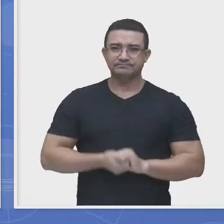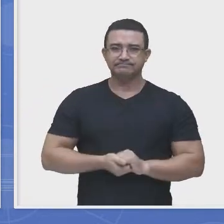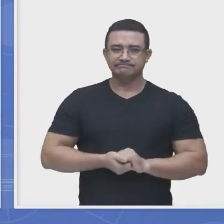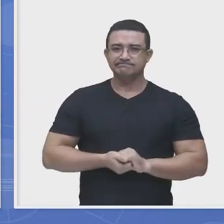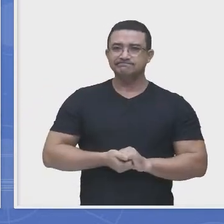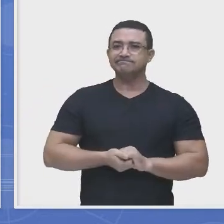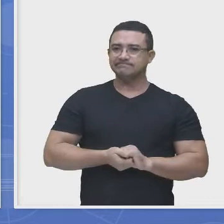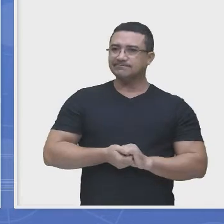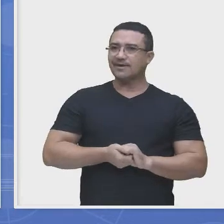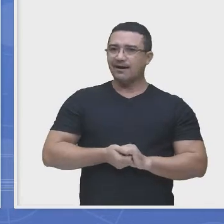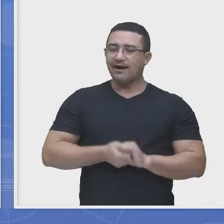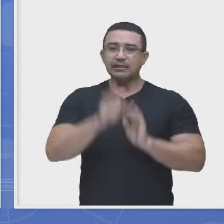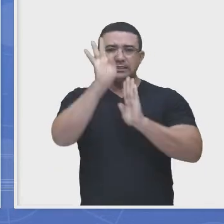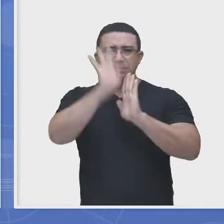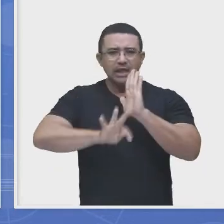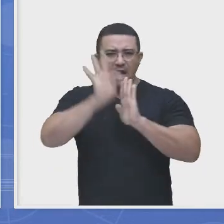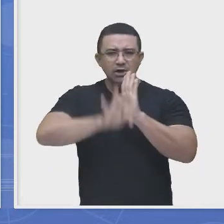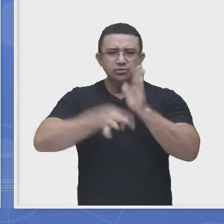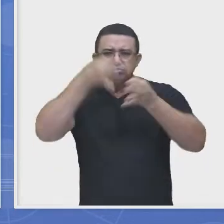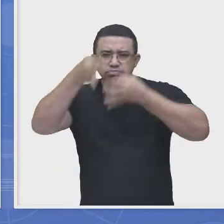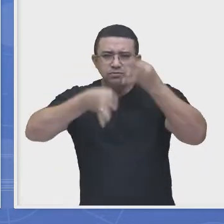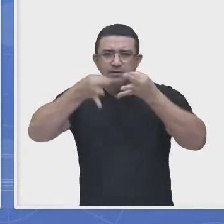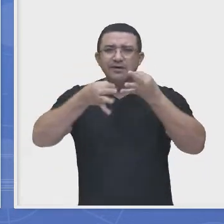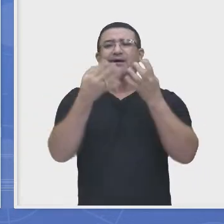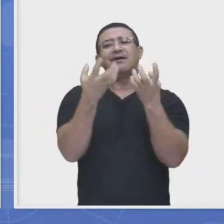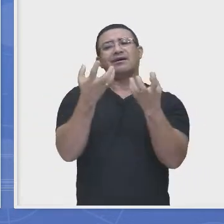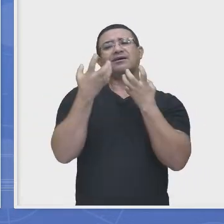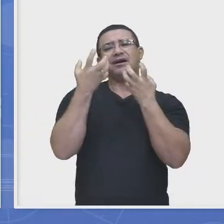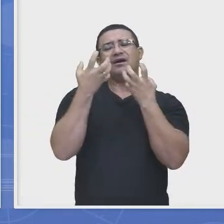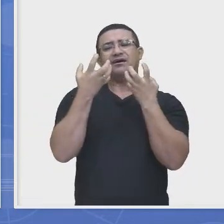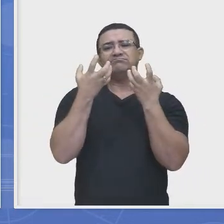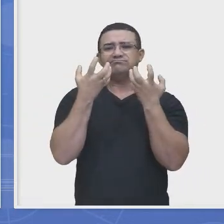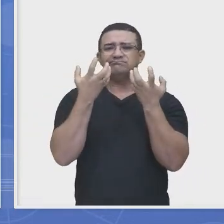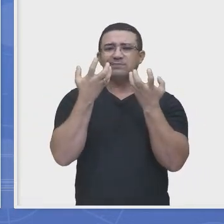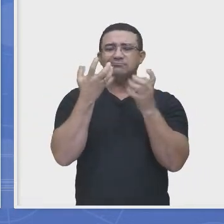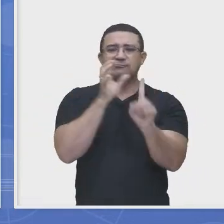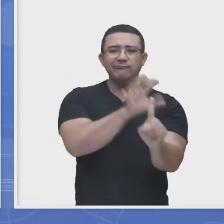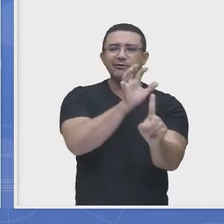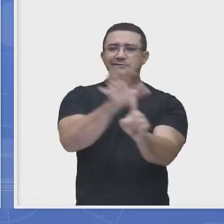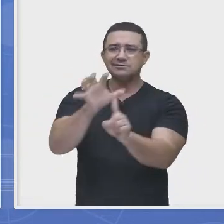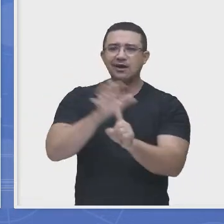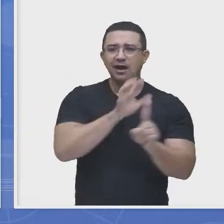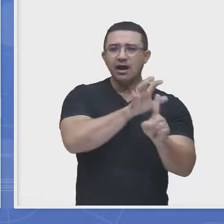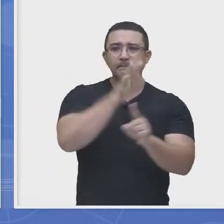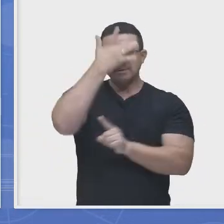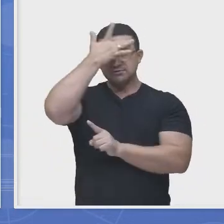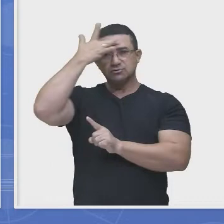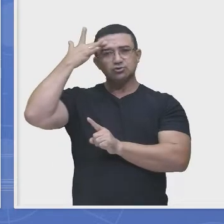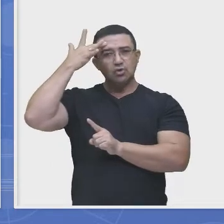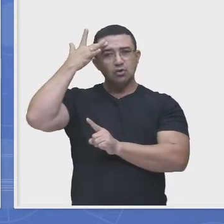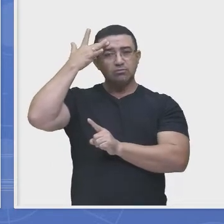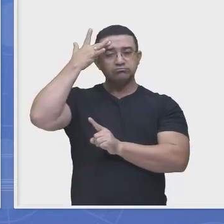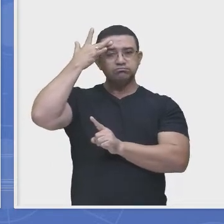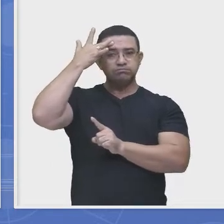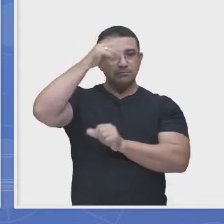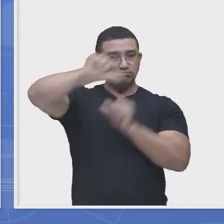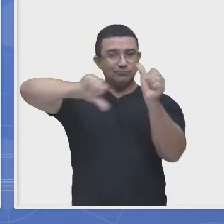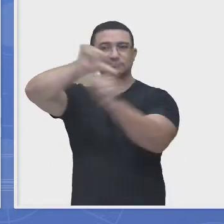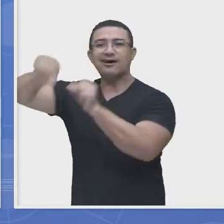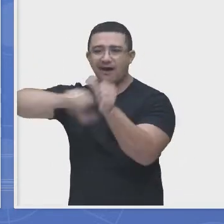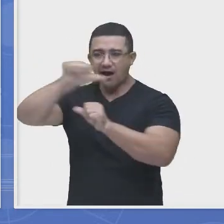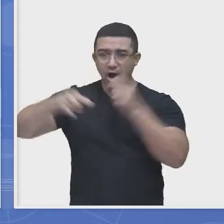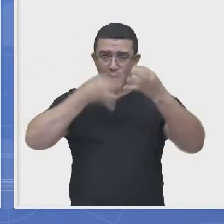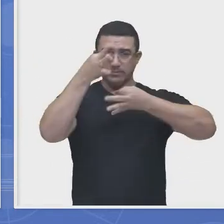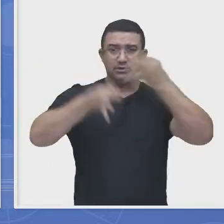convencer alguém. E a gente vai encontrar lá nesse texto, olha só, opinião. Mas essa opinião, ela não